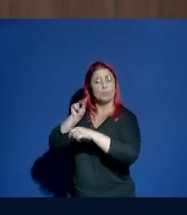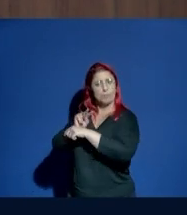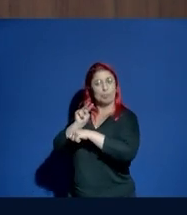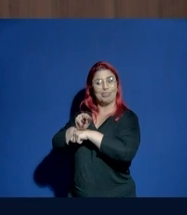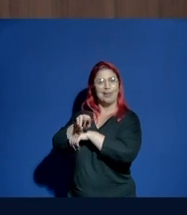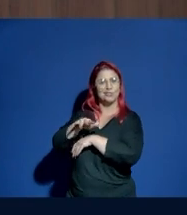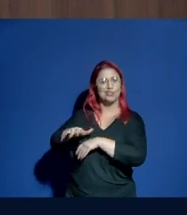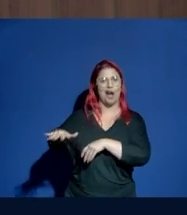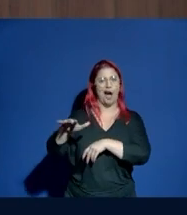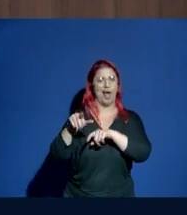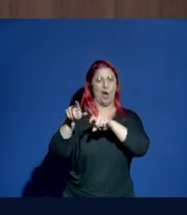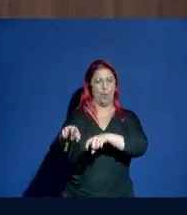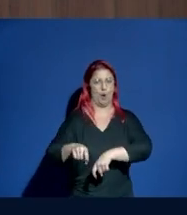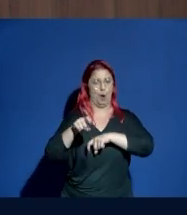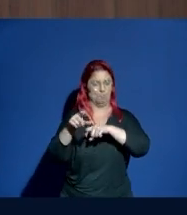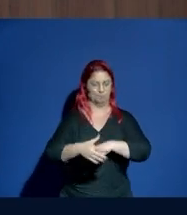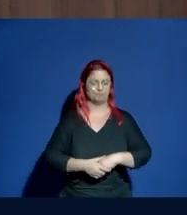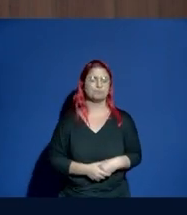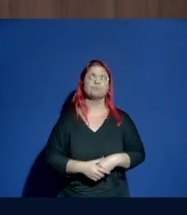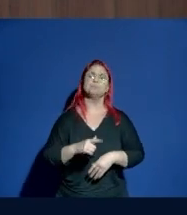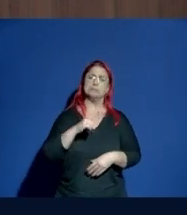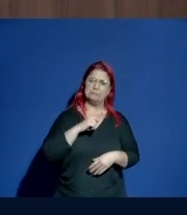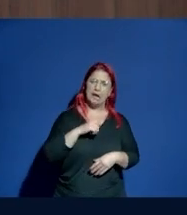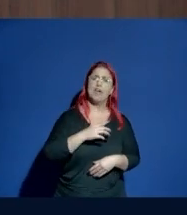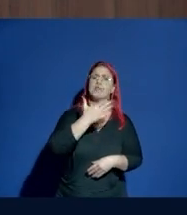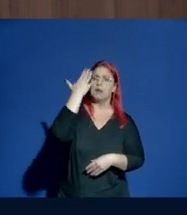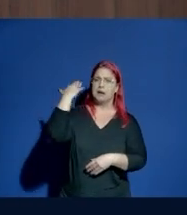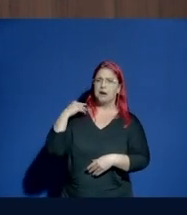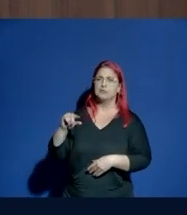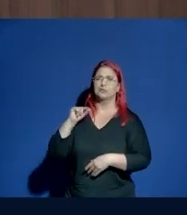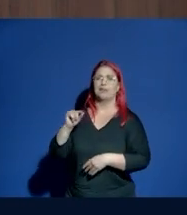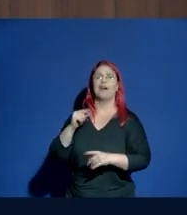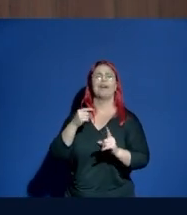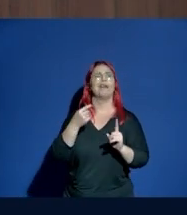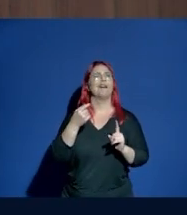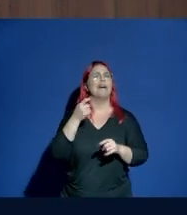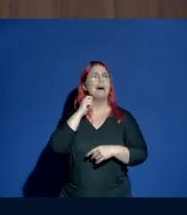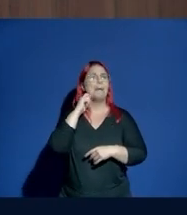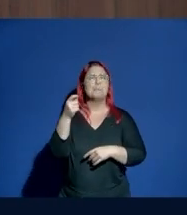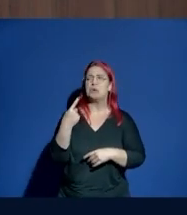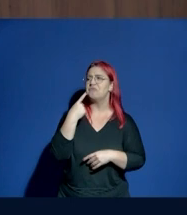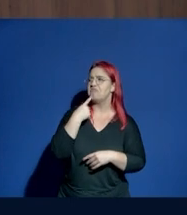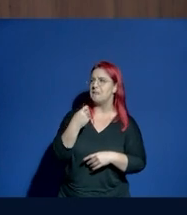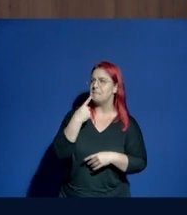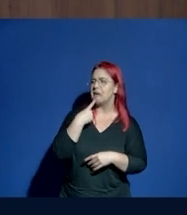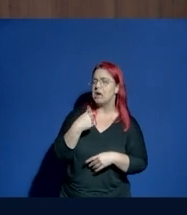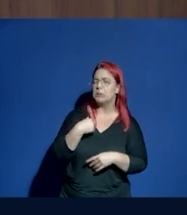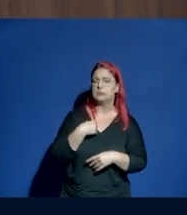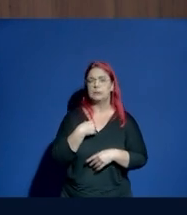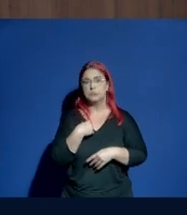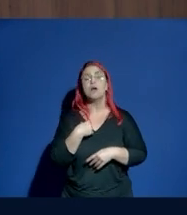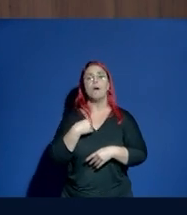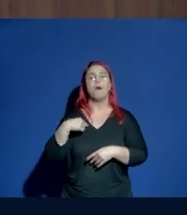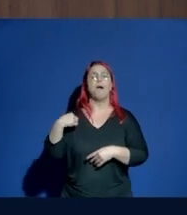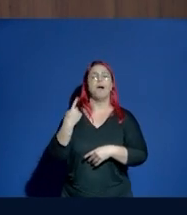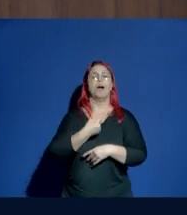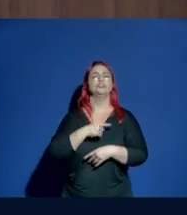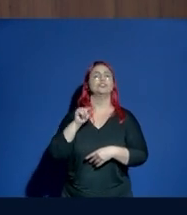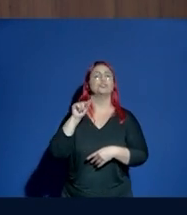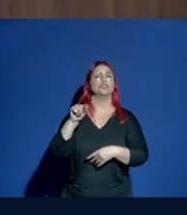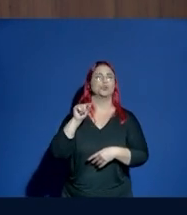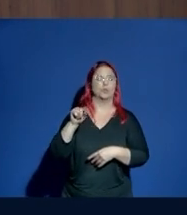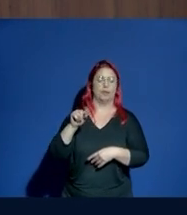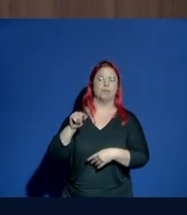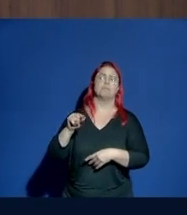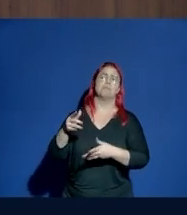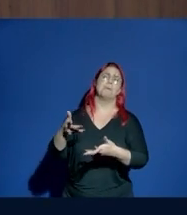e quando realmente veio aquela história de que teria vermelha abriu vermelho essas coisas todas nós fizemos uma Interação em